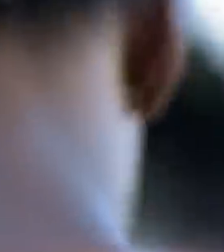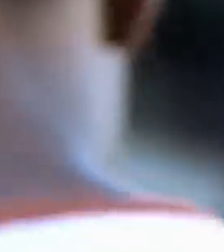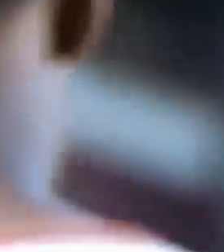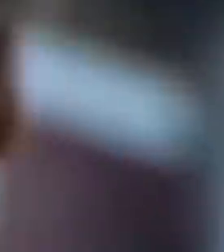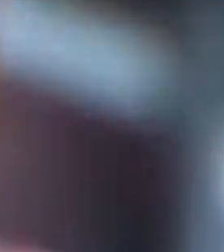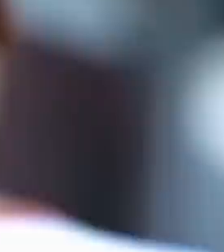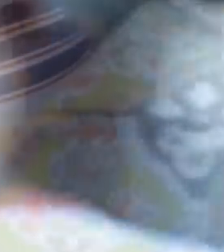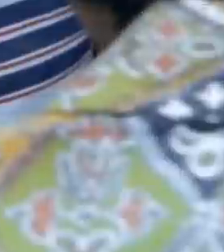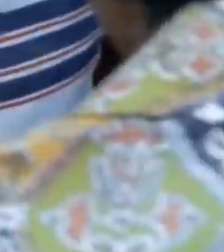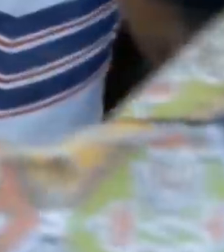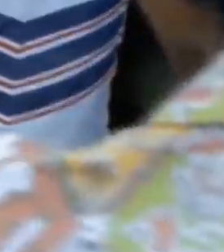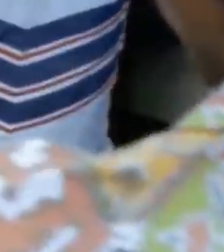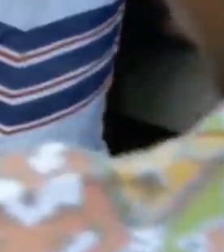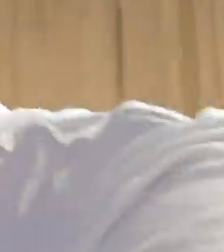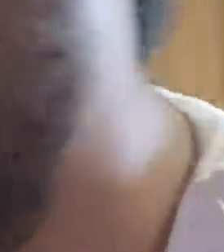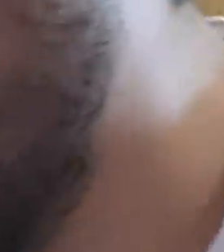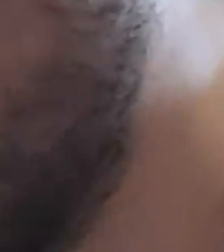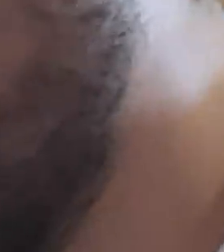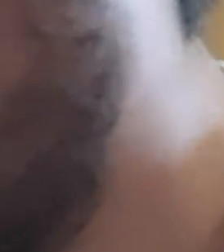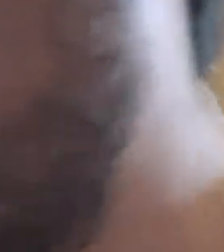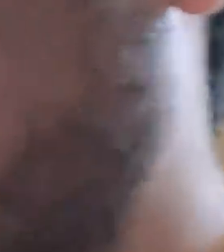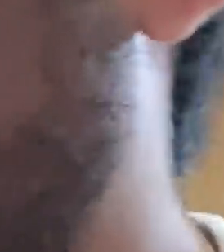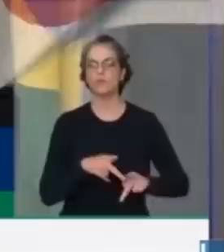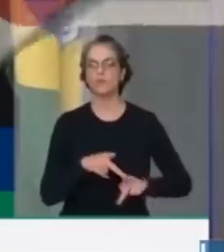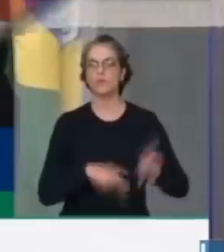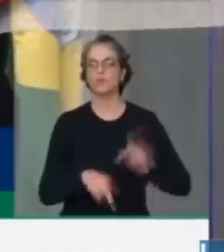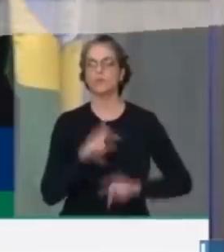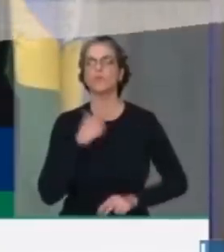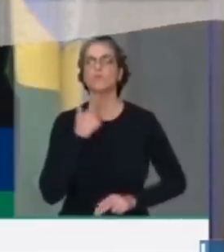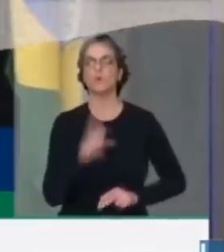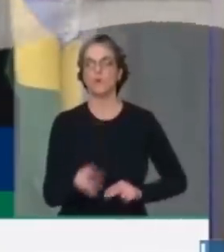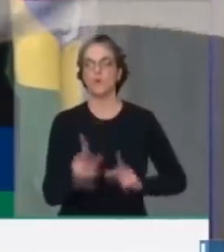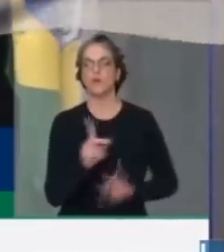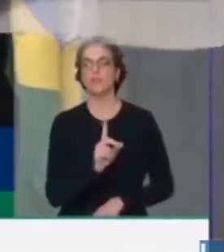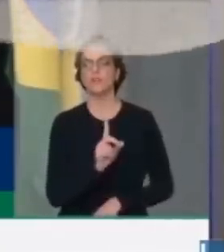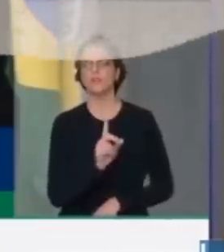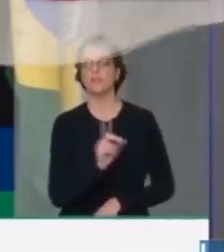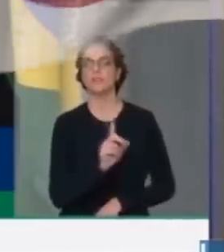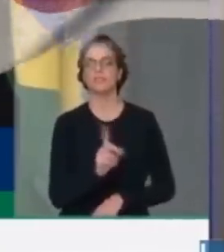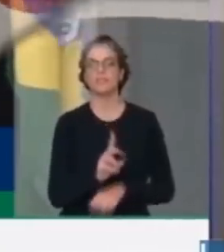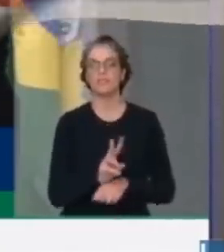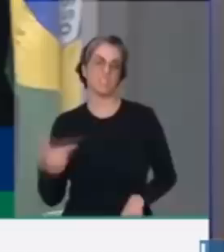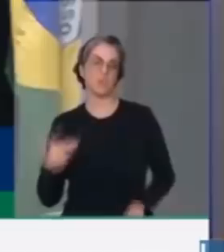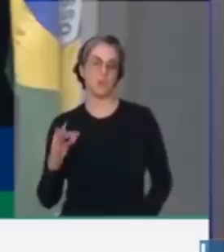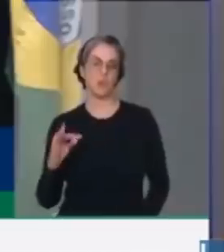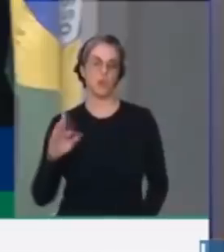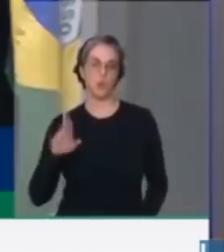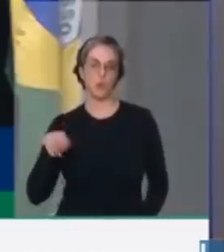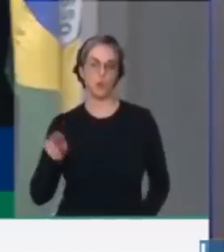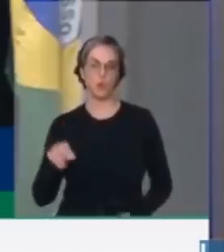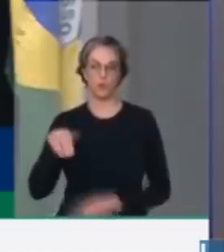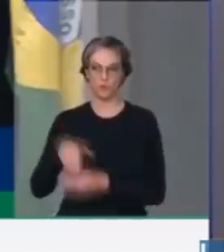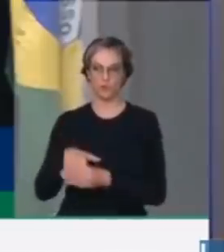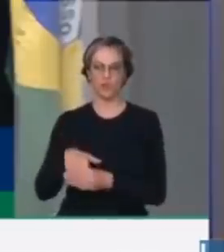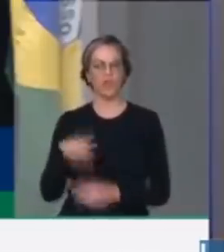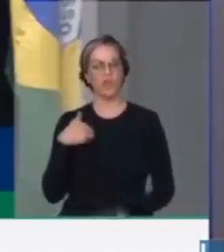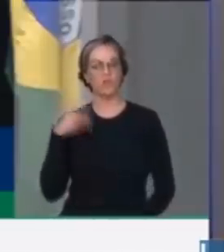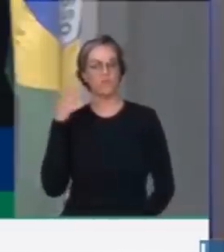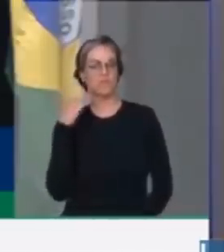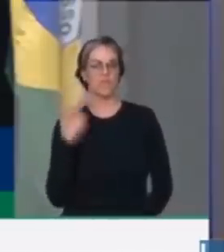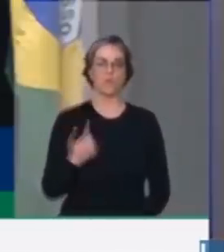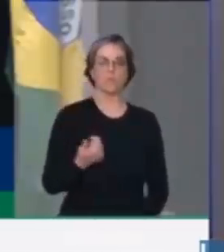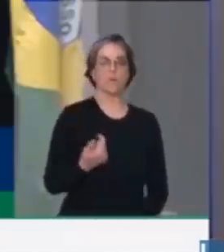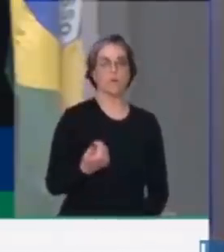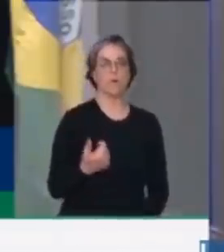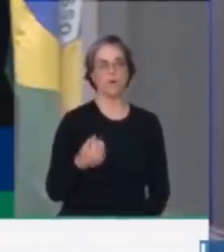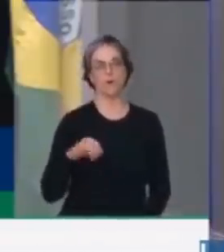No pé ou na mão? É na mão! Vou pro juízo do perrone. As ilhaques e fone. Sei que as minhas chances são